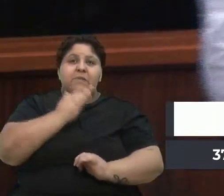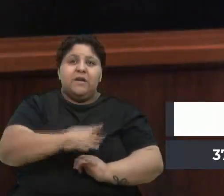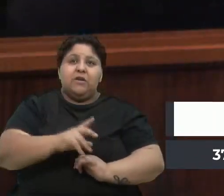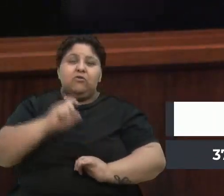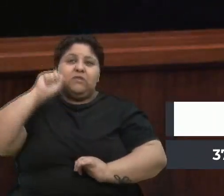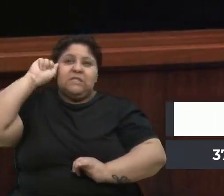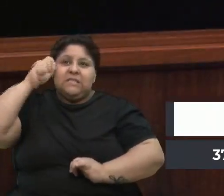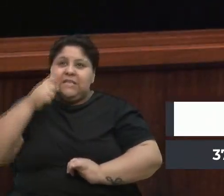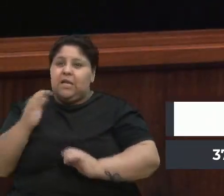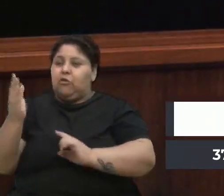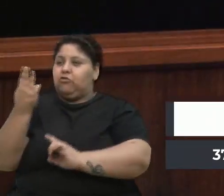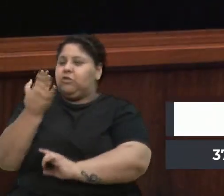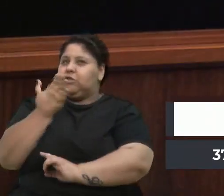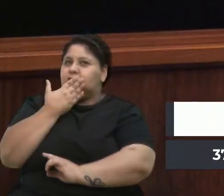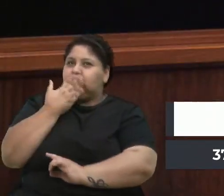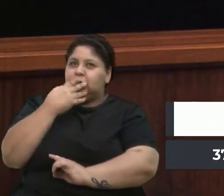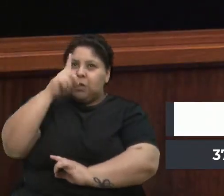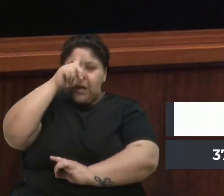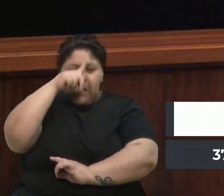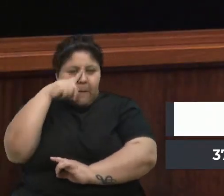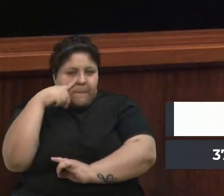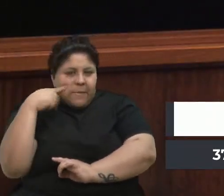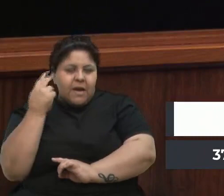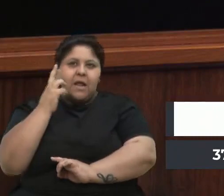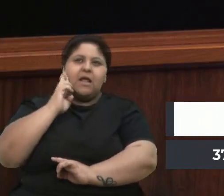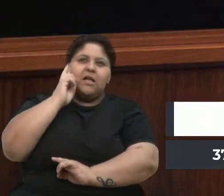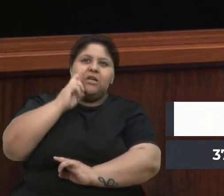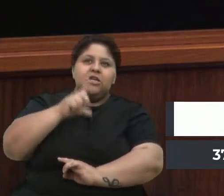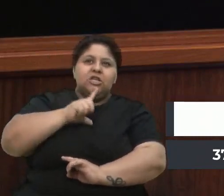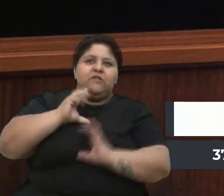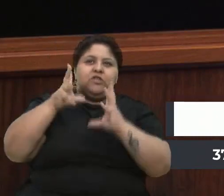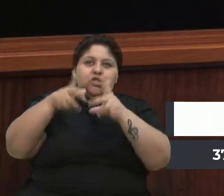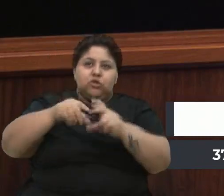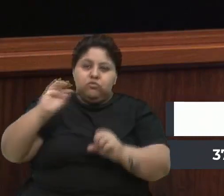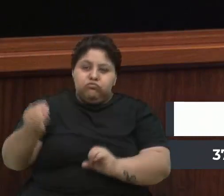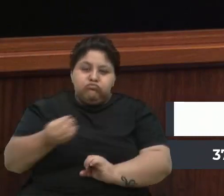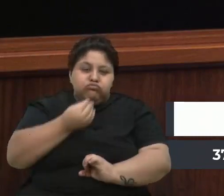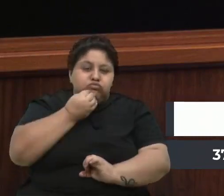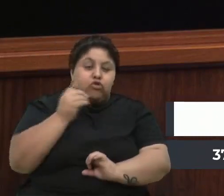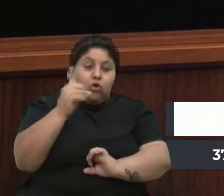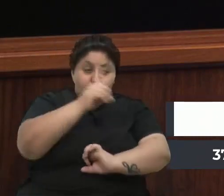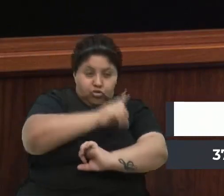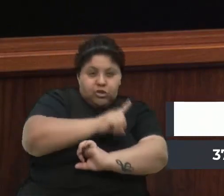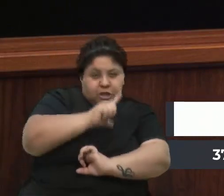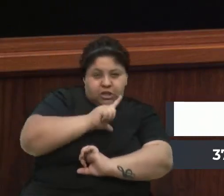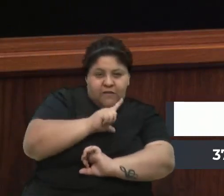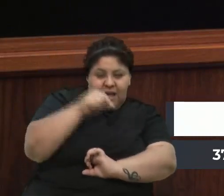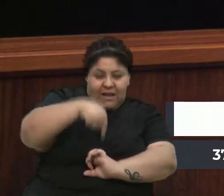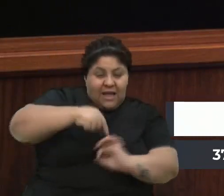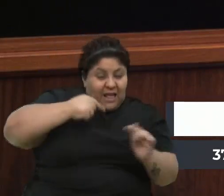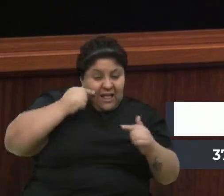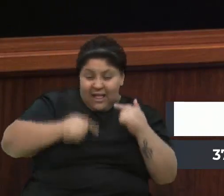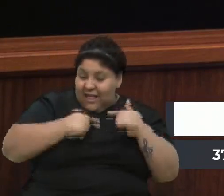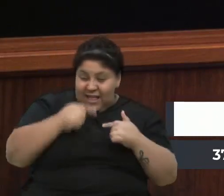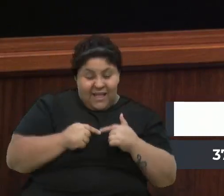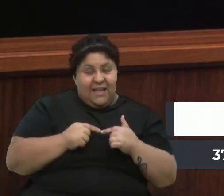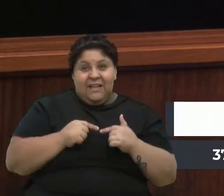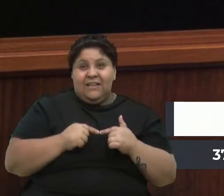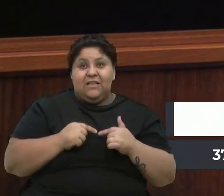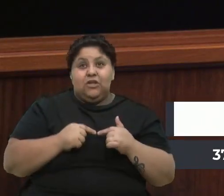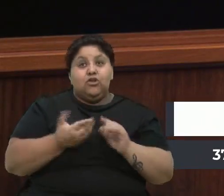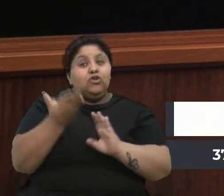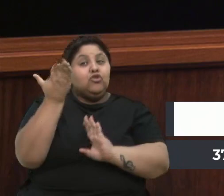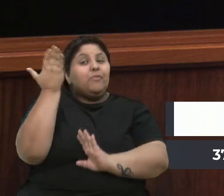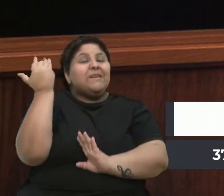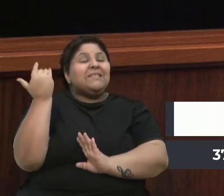cor-de-rosa tivessem todas as mesmas oportunidades. O dia que tiver isso, esse debate vai ser uma coisa do